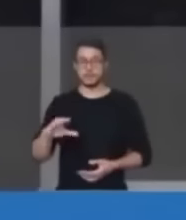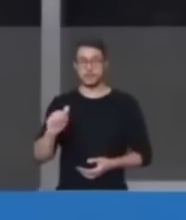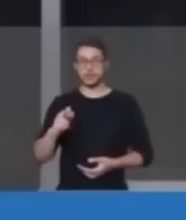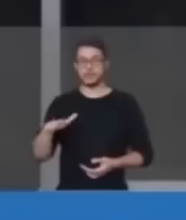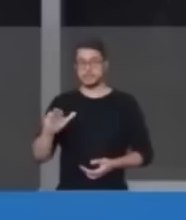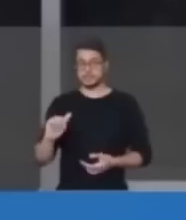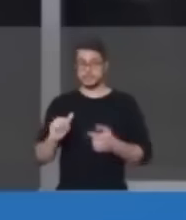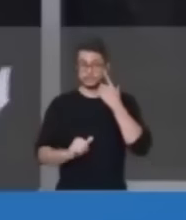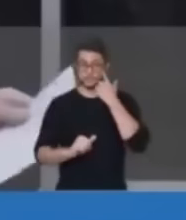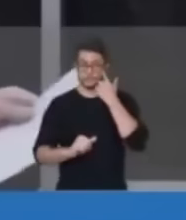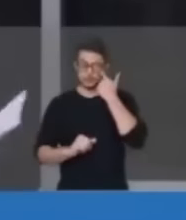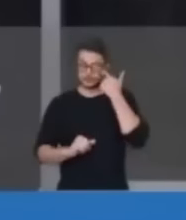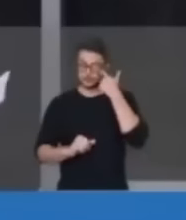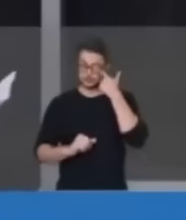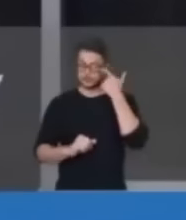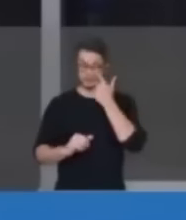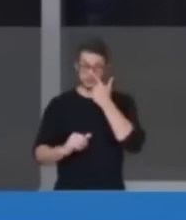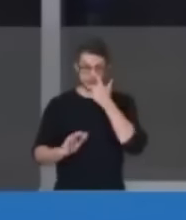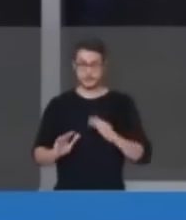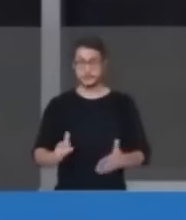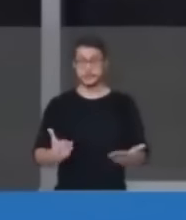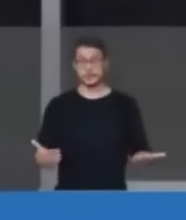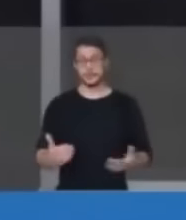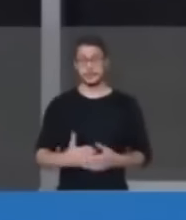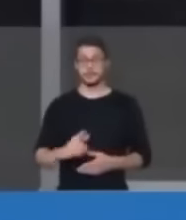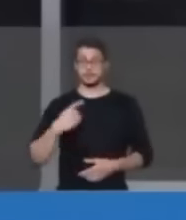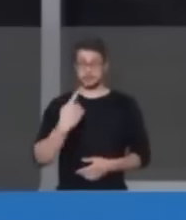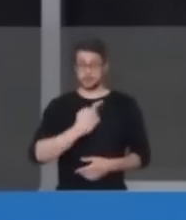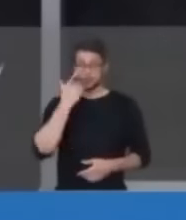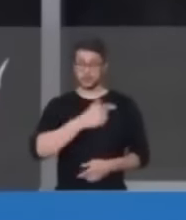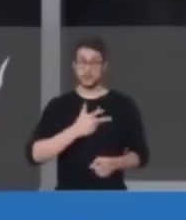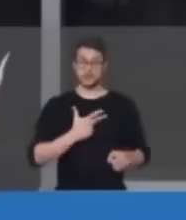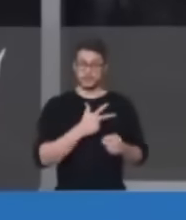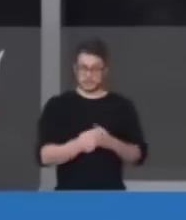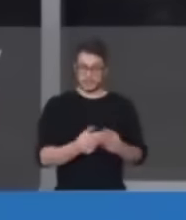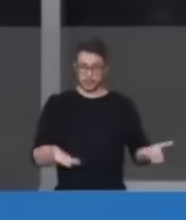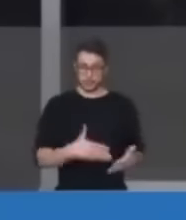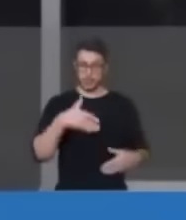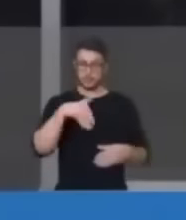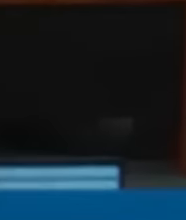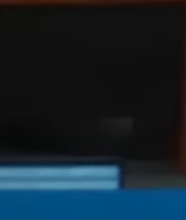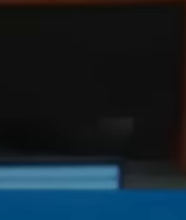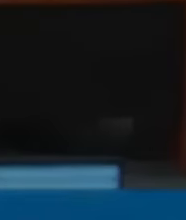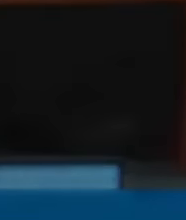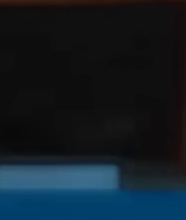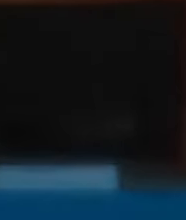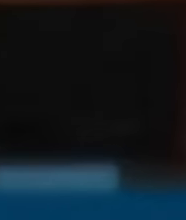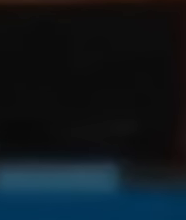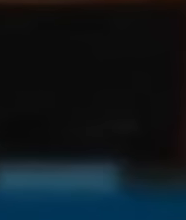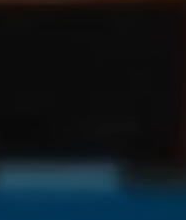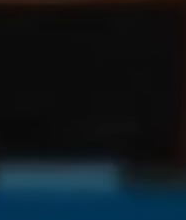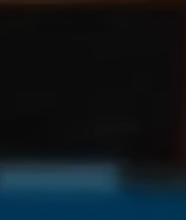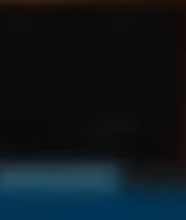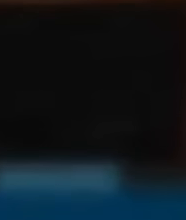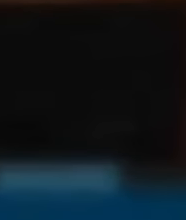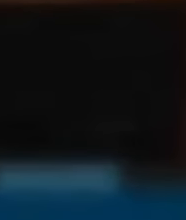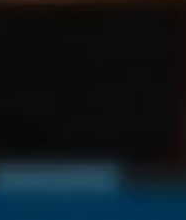Democracia eu não vi golpistas denunciarem as urnas eletrônicas eu não vi golpistas de que o projeto